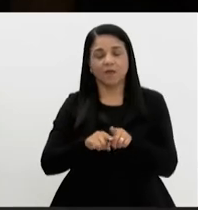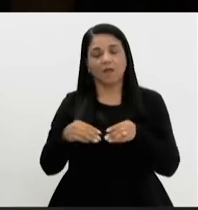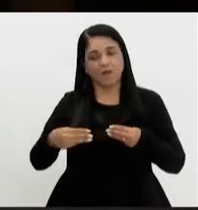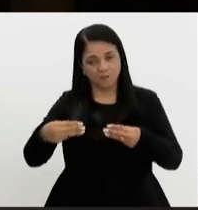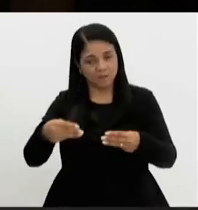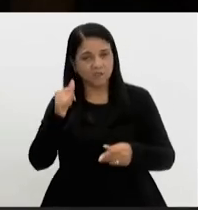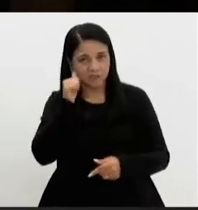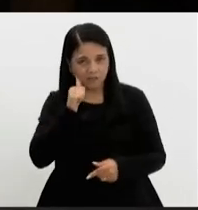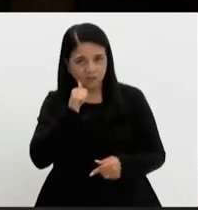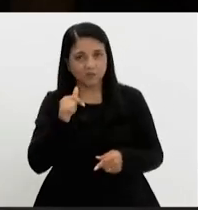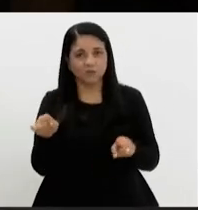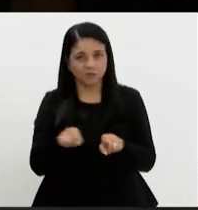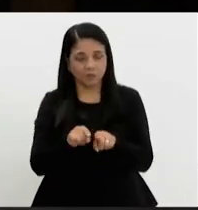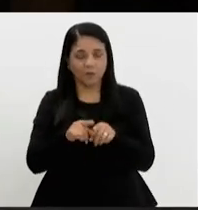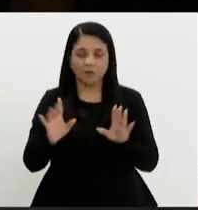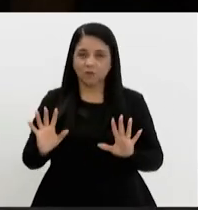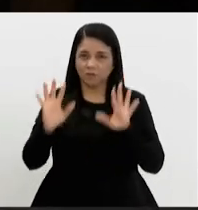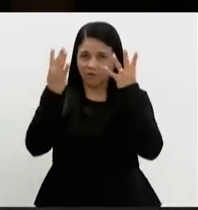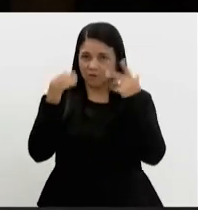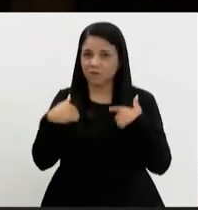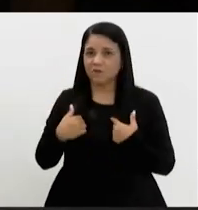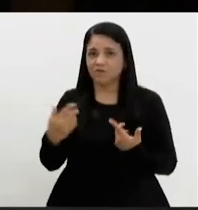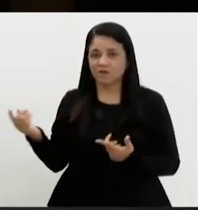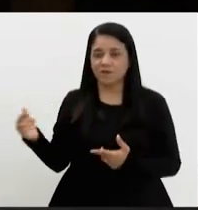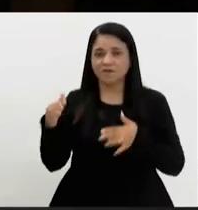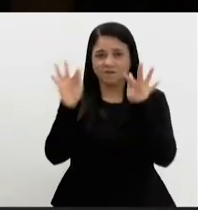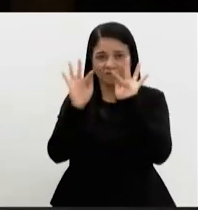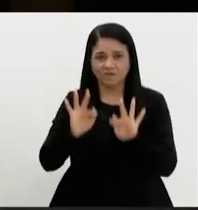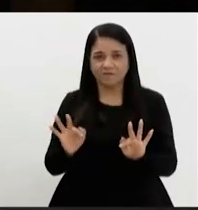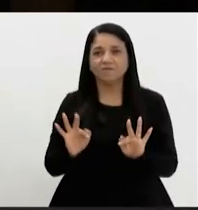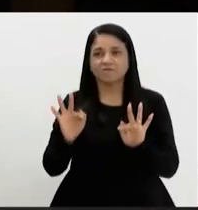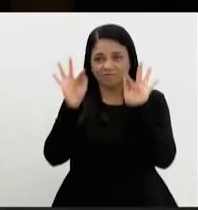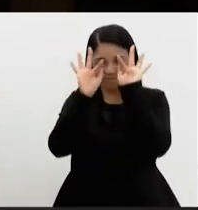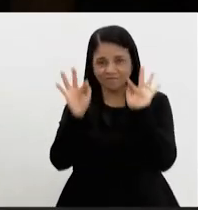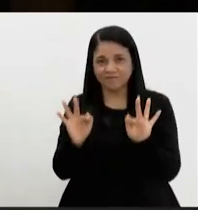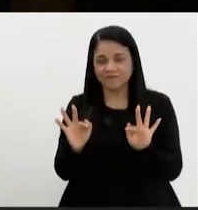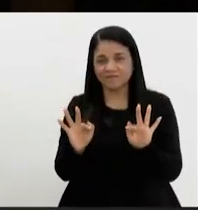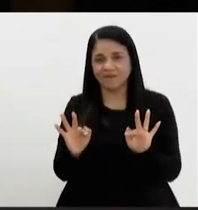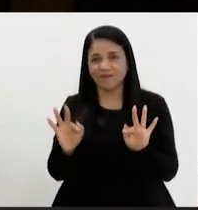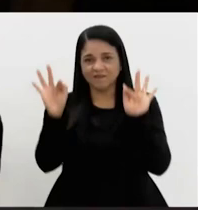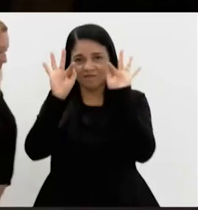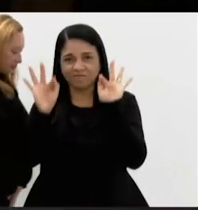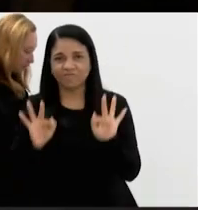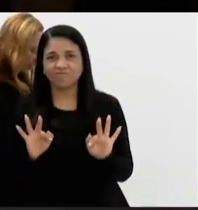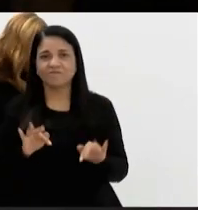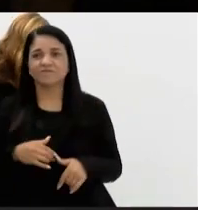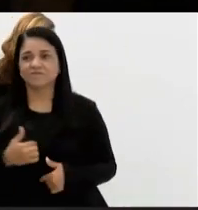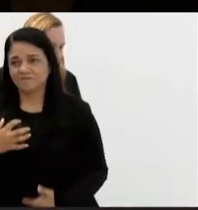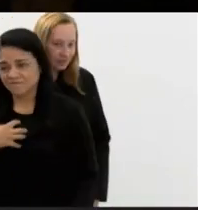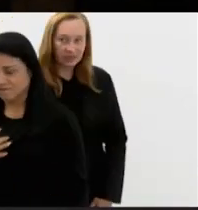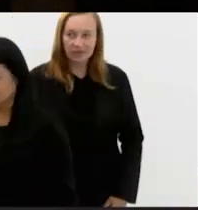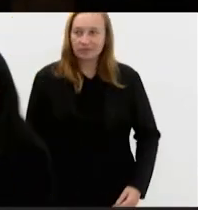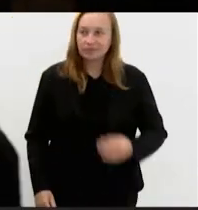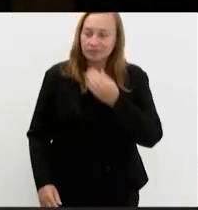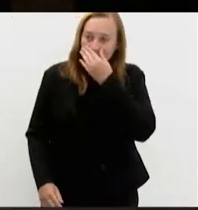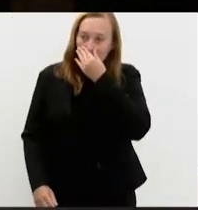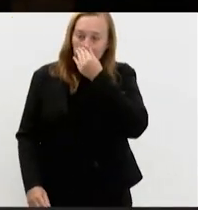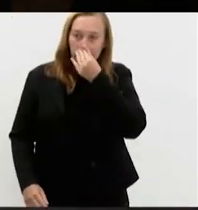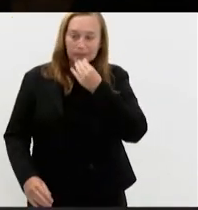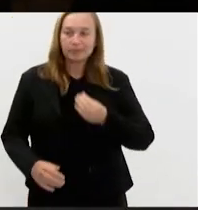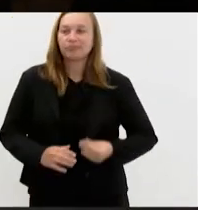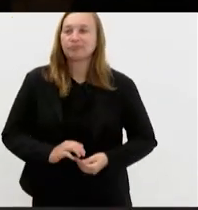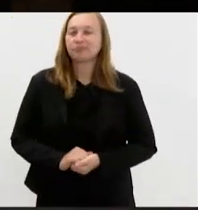nessa nesse evento e fico feliz de estar aqui nesse nesse nesse simpósio